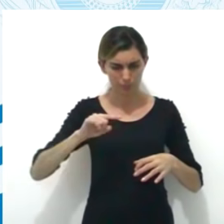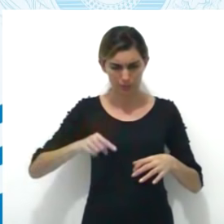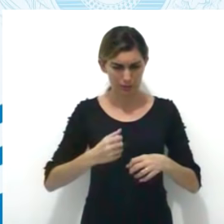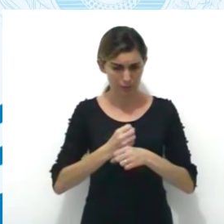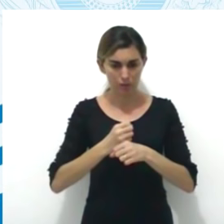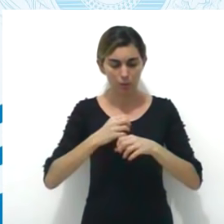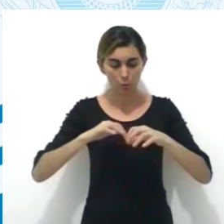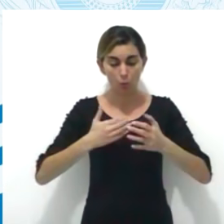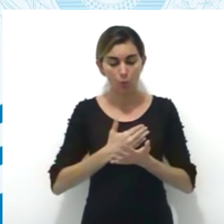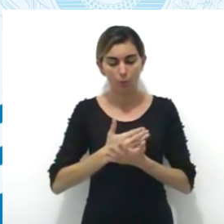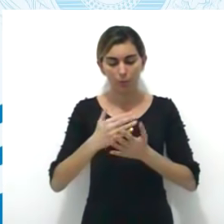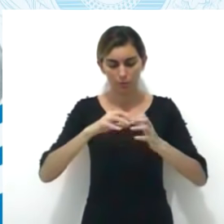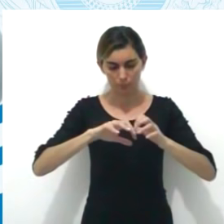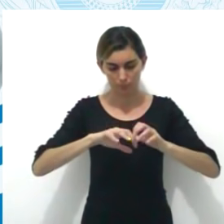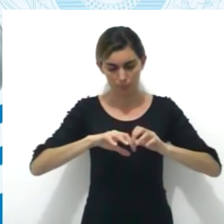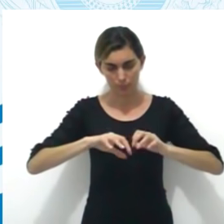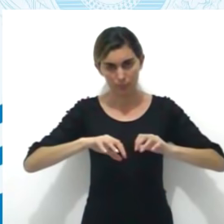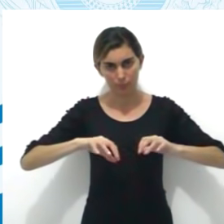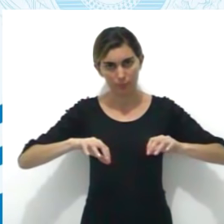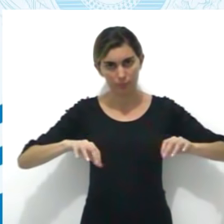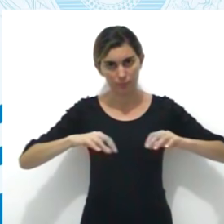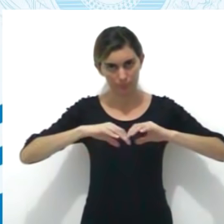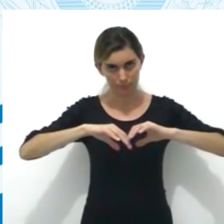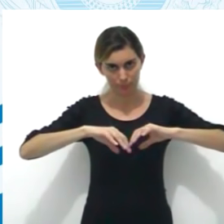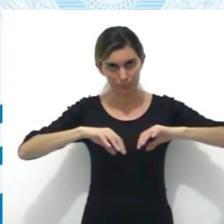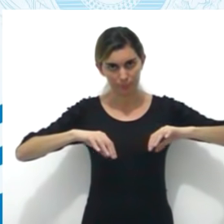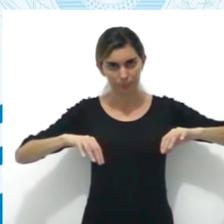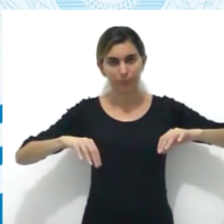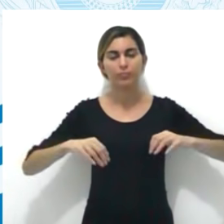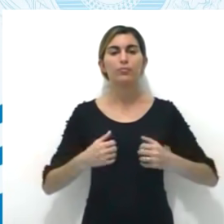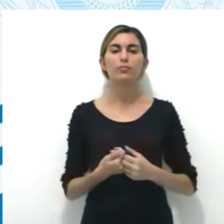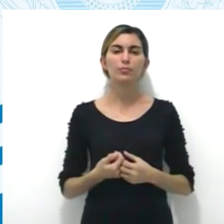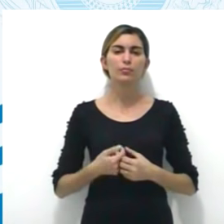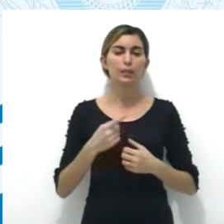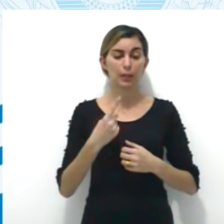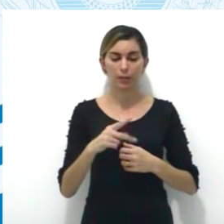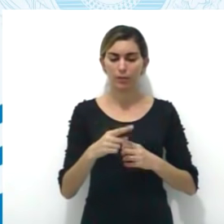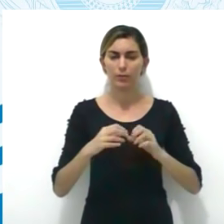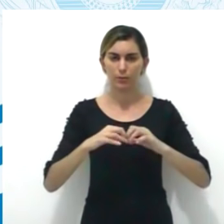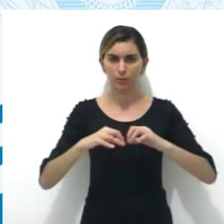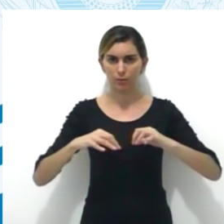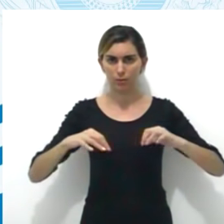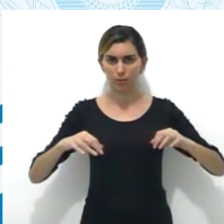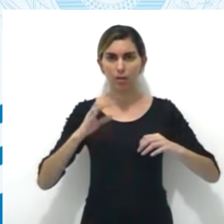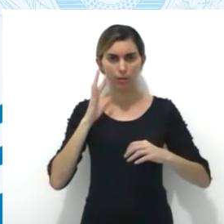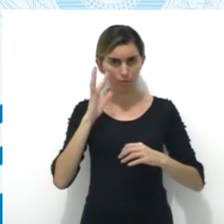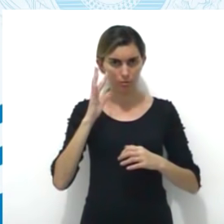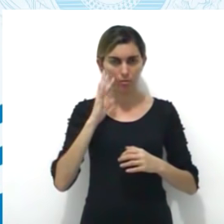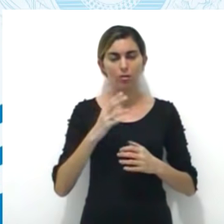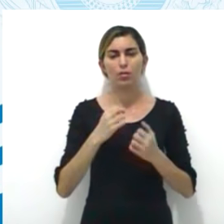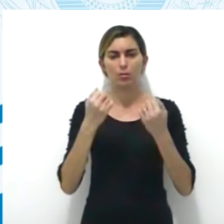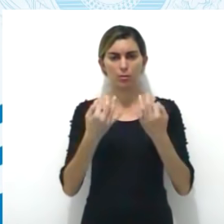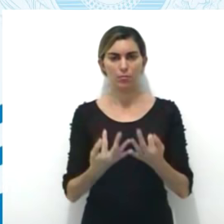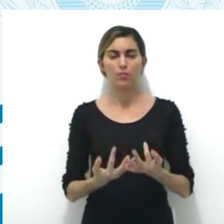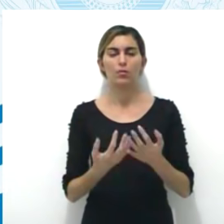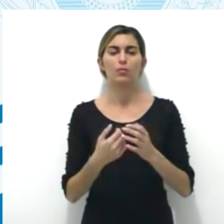200 milhões de anos, começou a se dividir. Isso. De acordo com essa teoria,